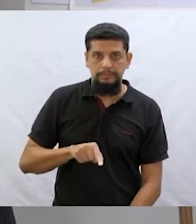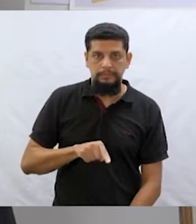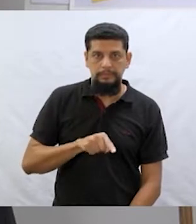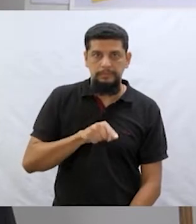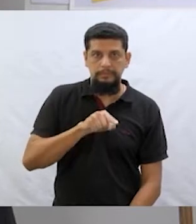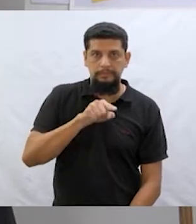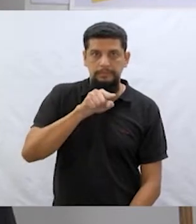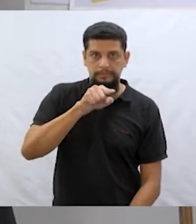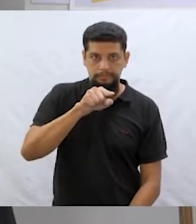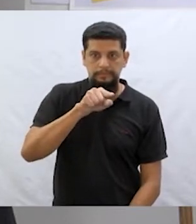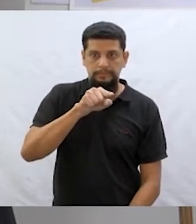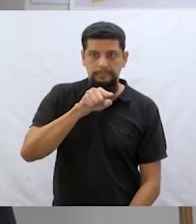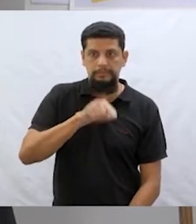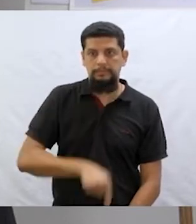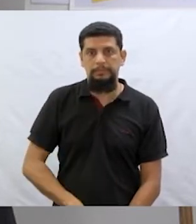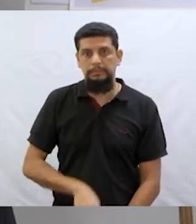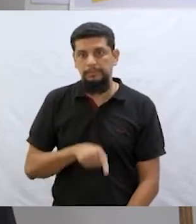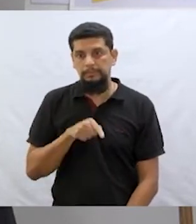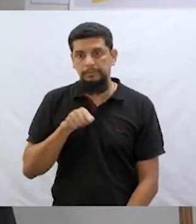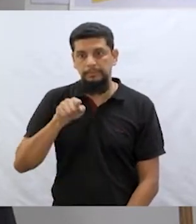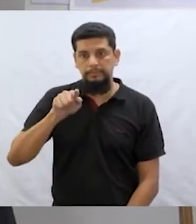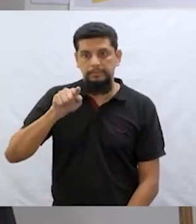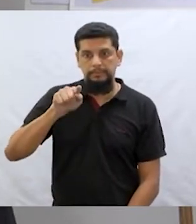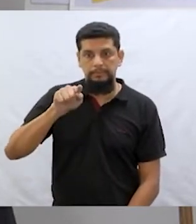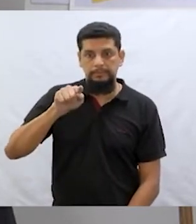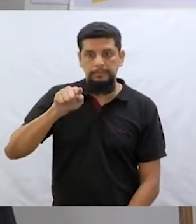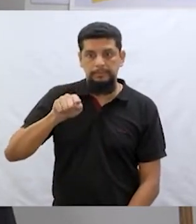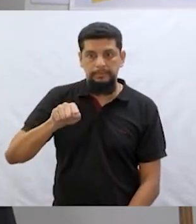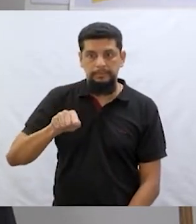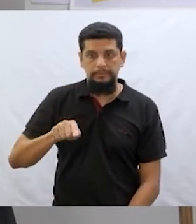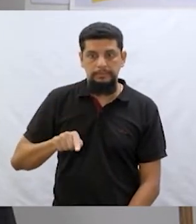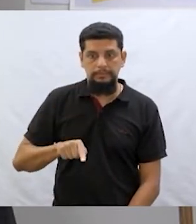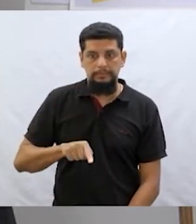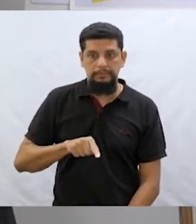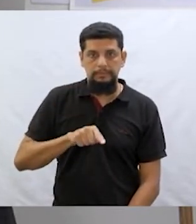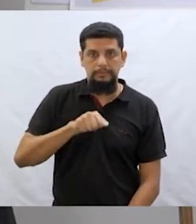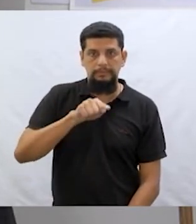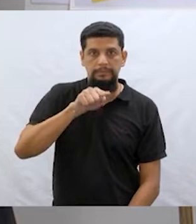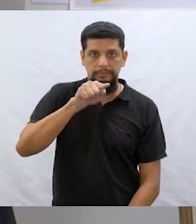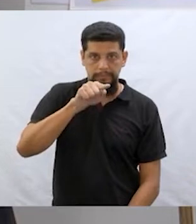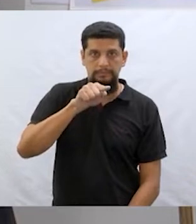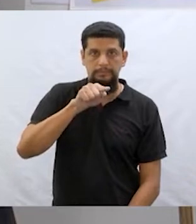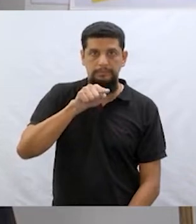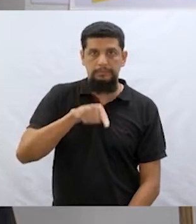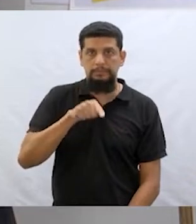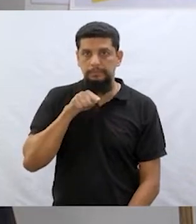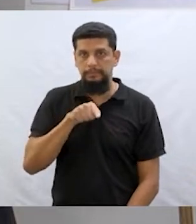nós precisamos. Ela é bem redondinha embaixo. Olha aqui, ó. Vamos de novo. Bem redondinha, ó.